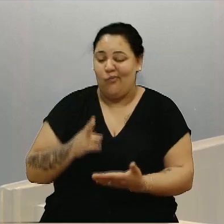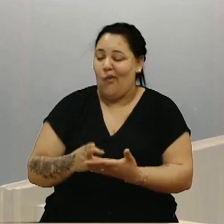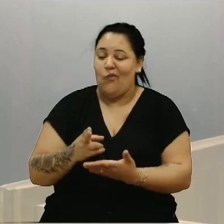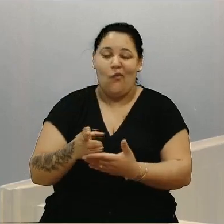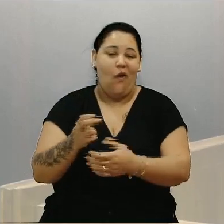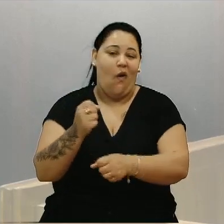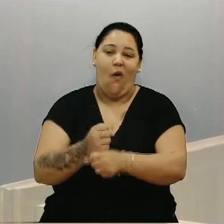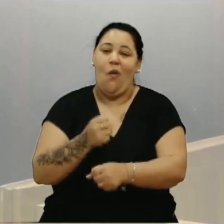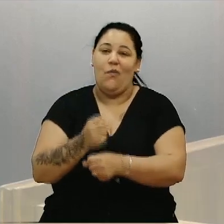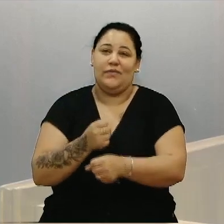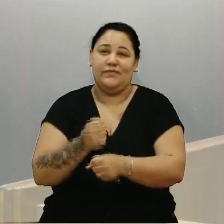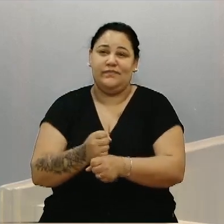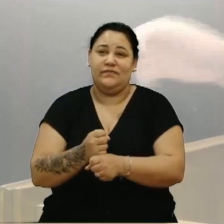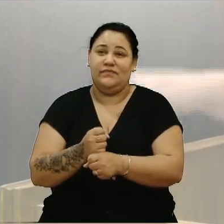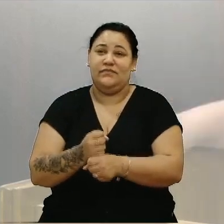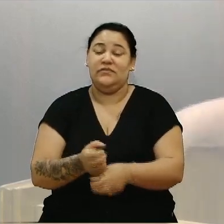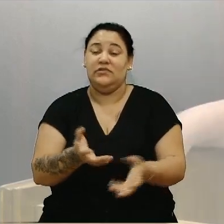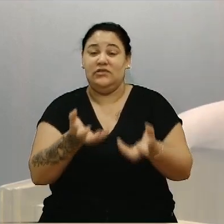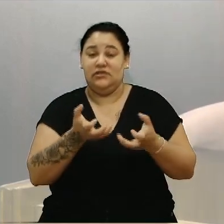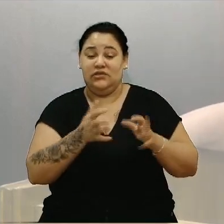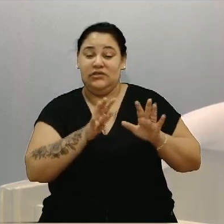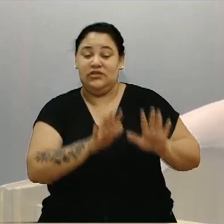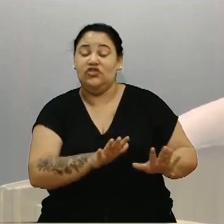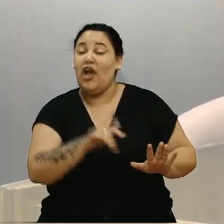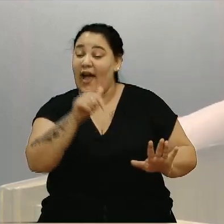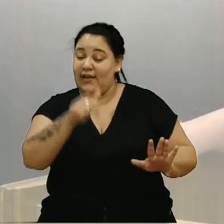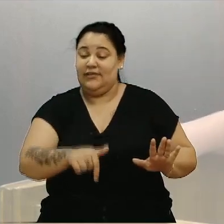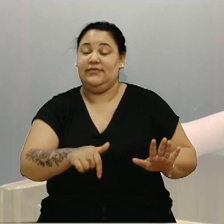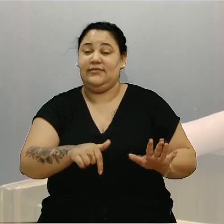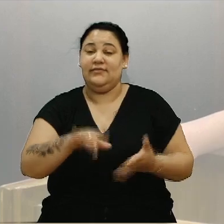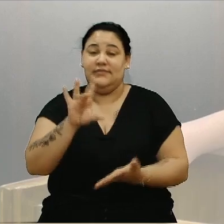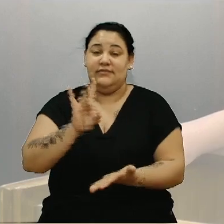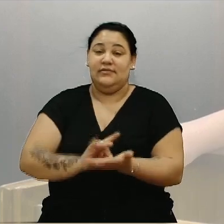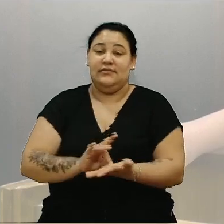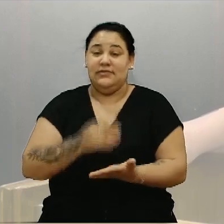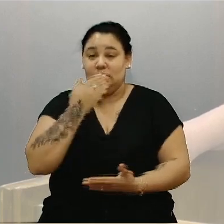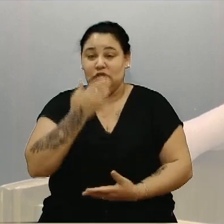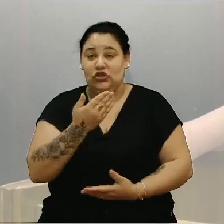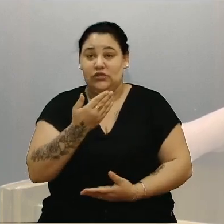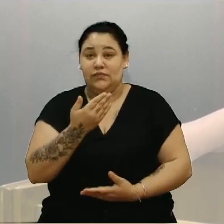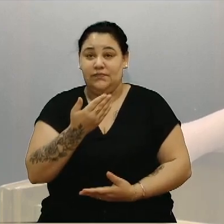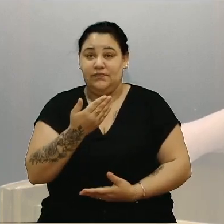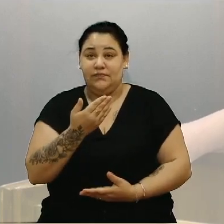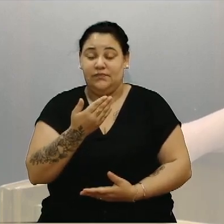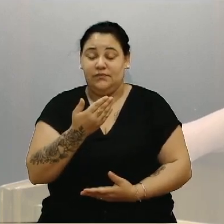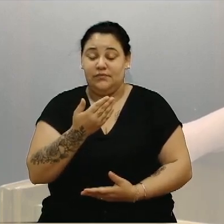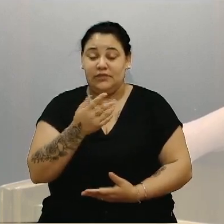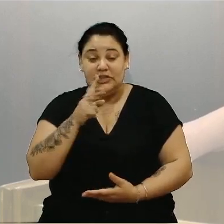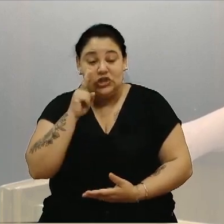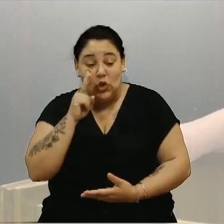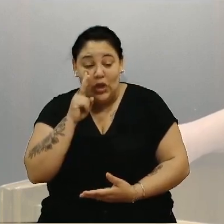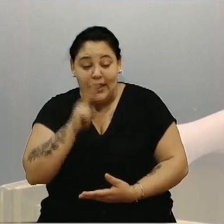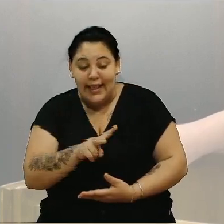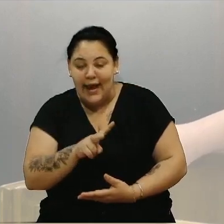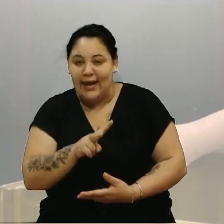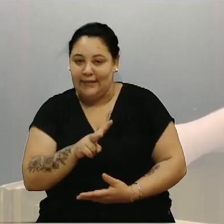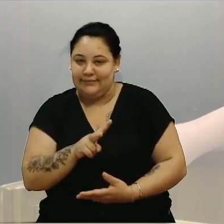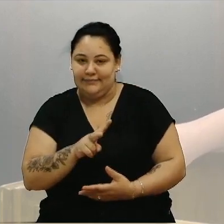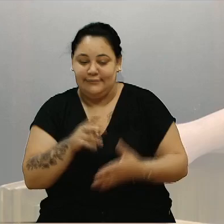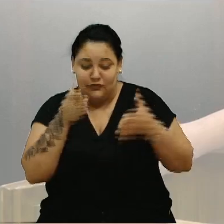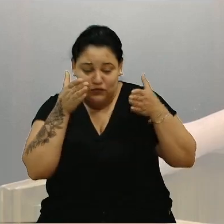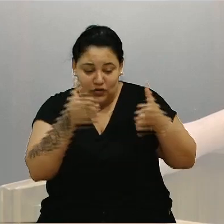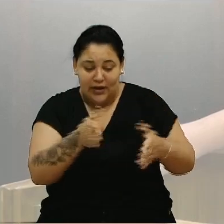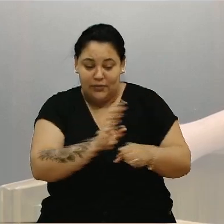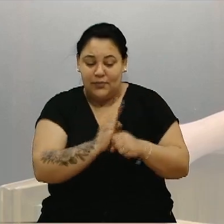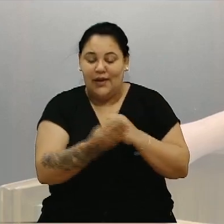dessa obra. E eu gostaria de deixar aqui essa solicitação, que esse olhar para os nossos bairros não